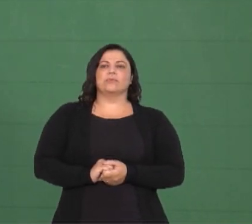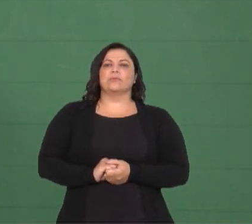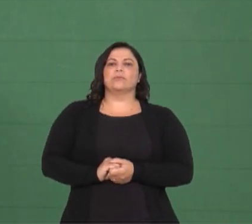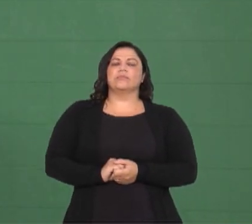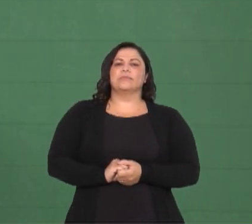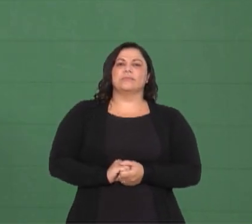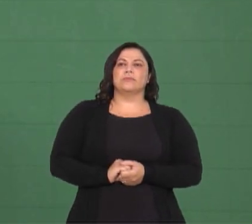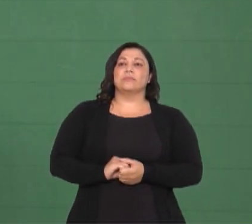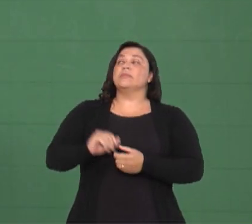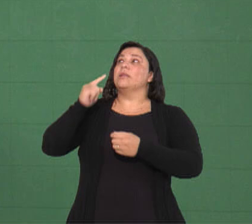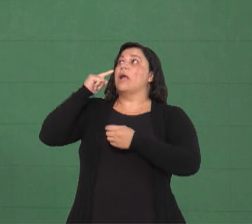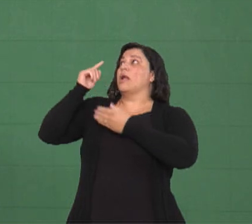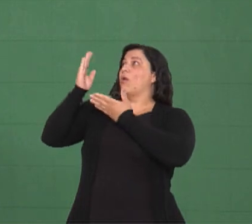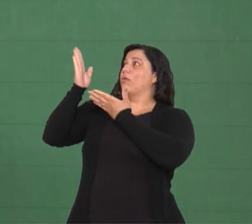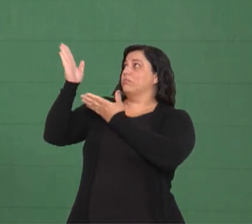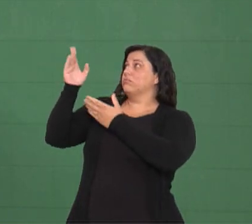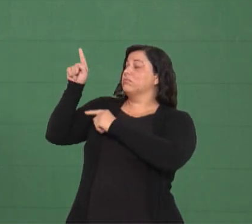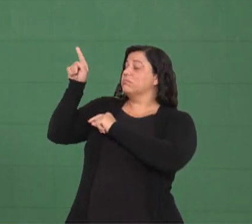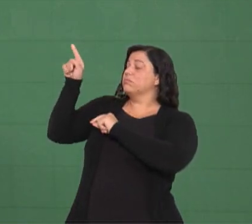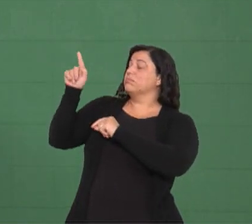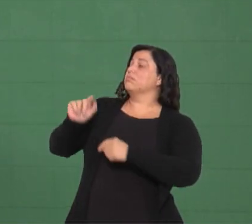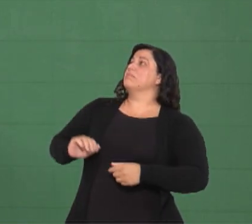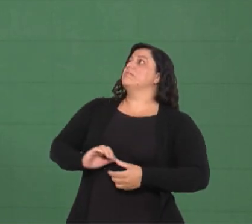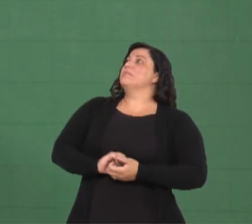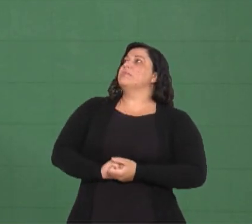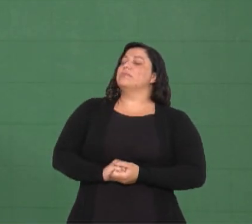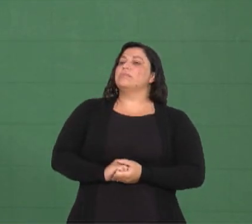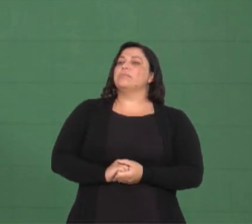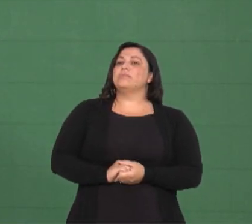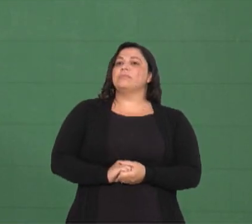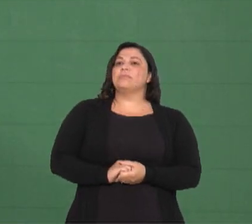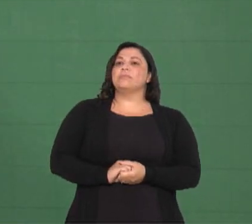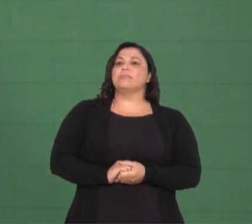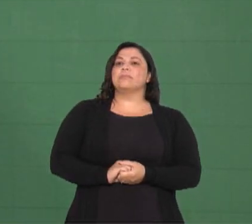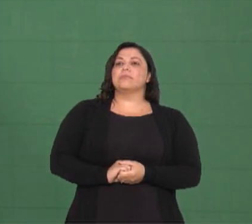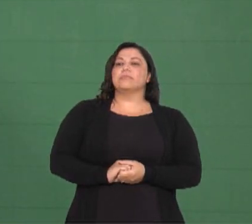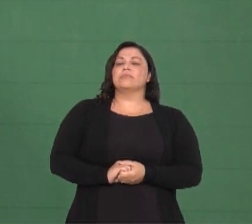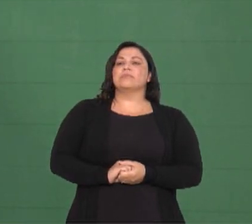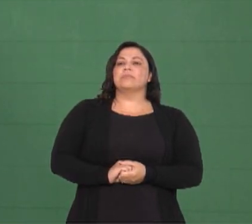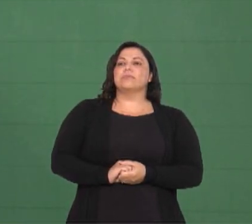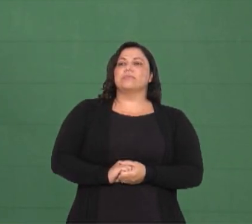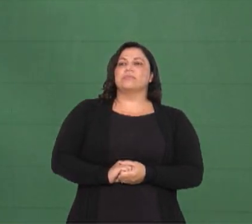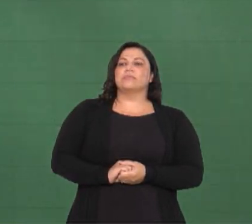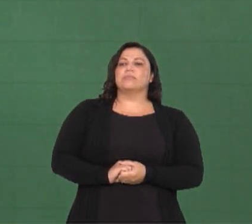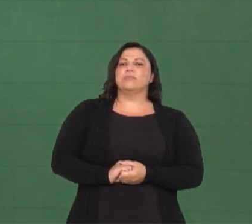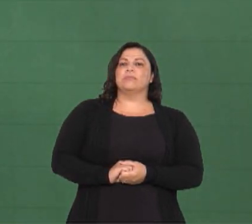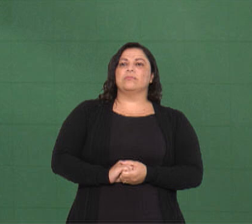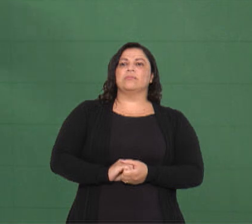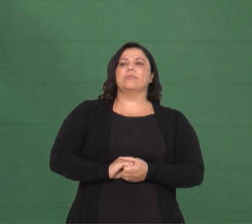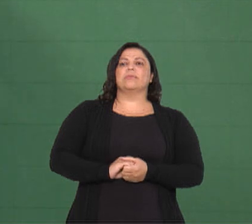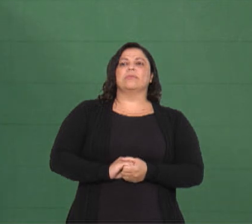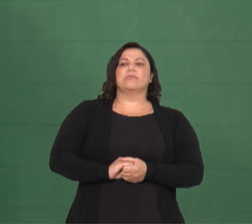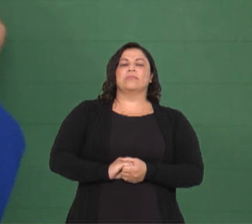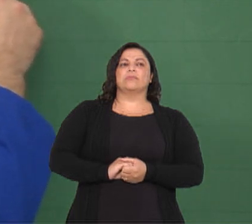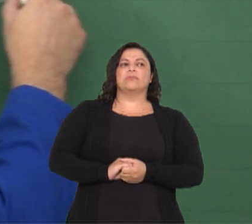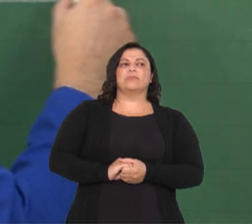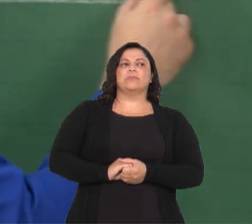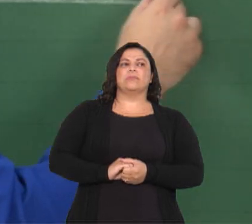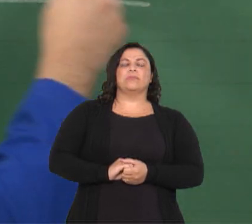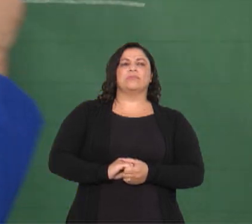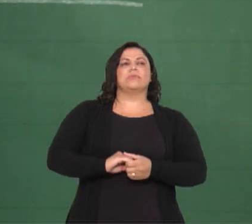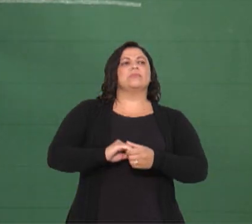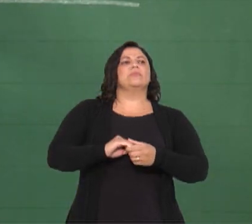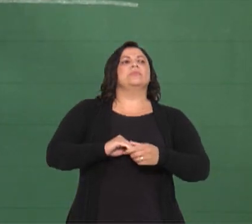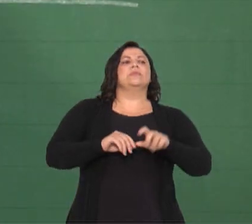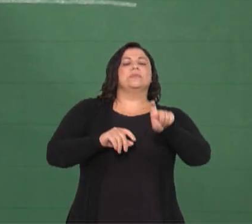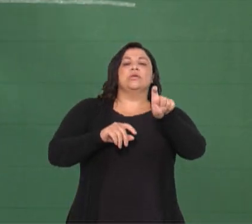ficaria... Vou chamar essa força elétrica de X, no caso. X igual constante